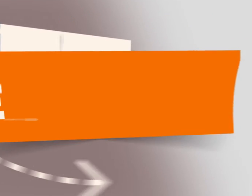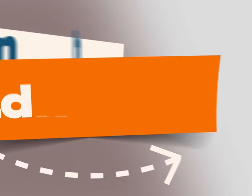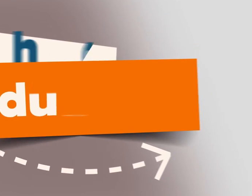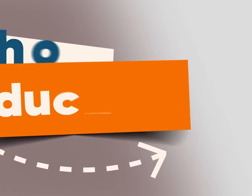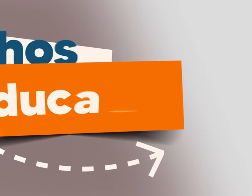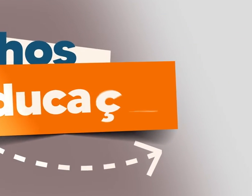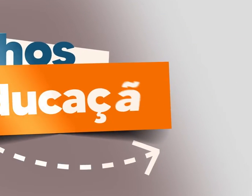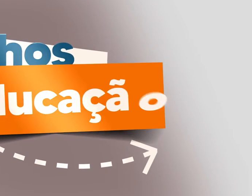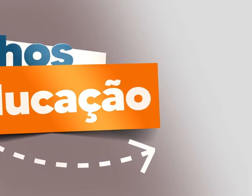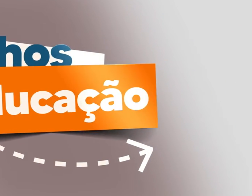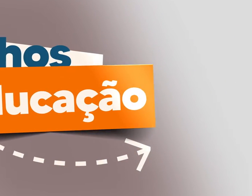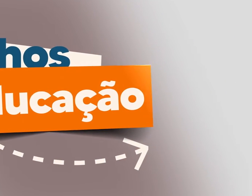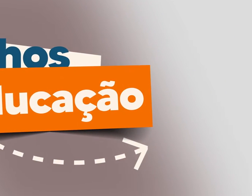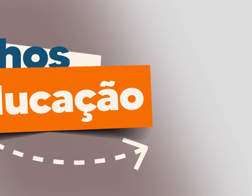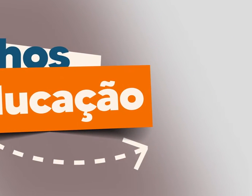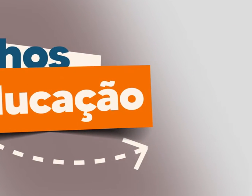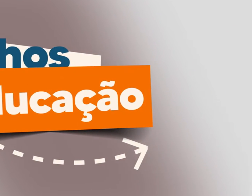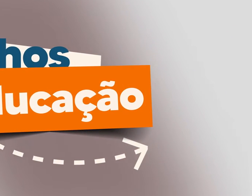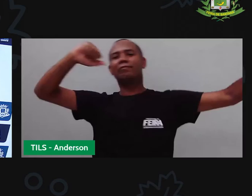já